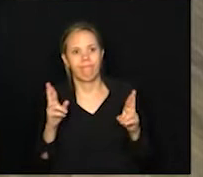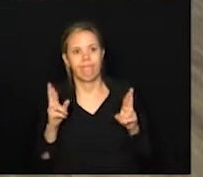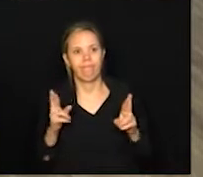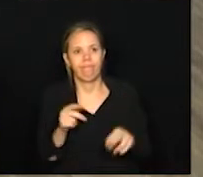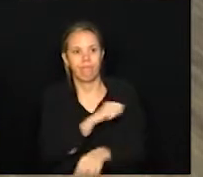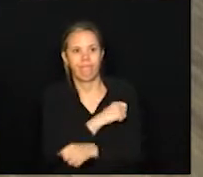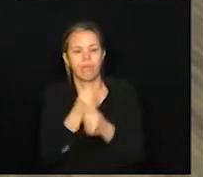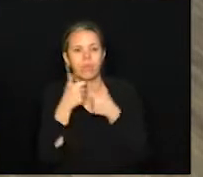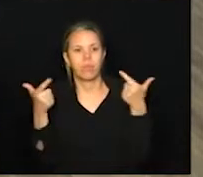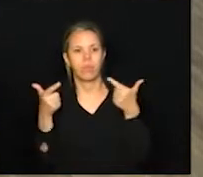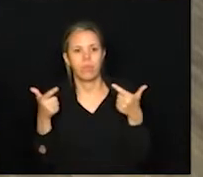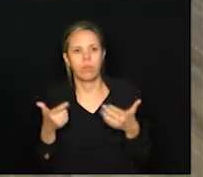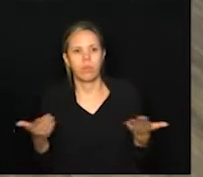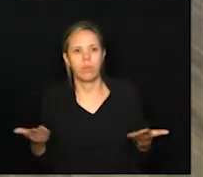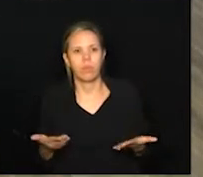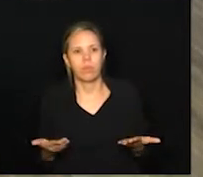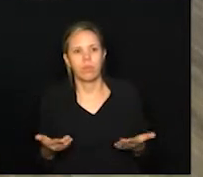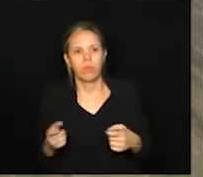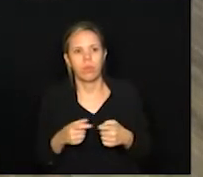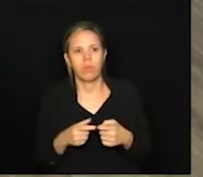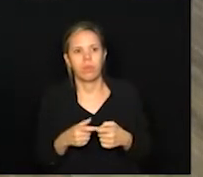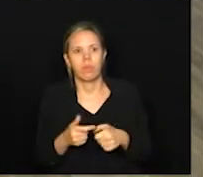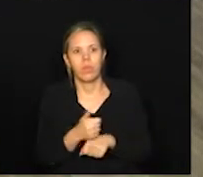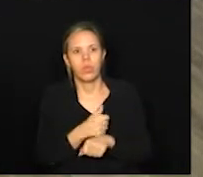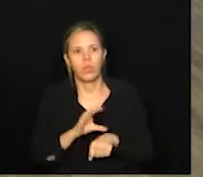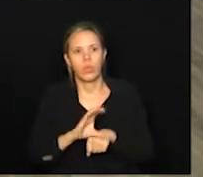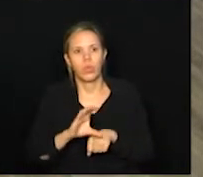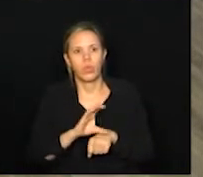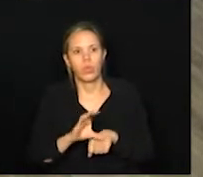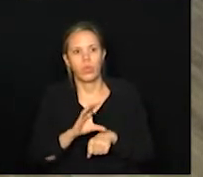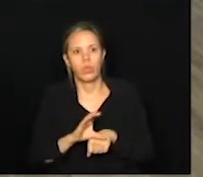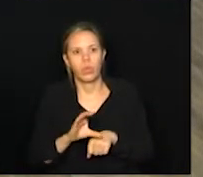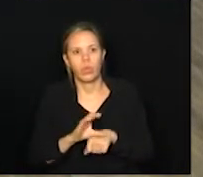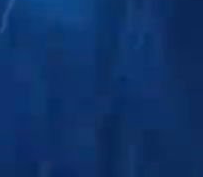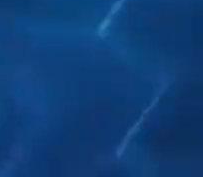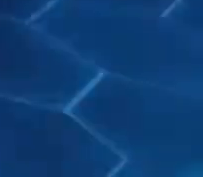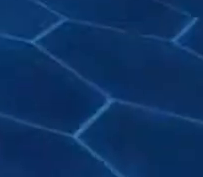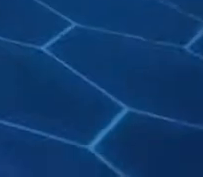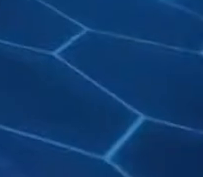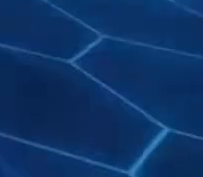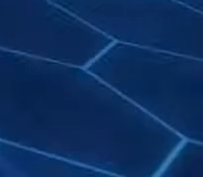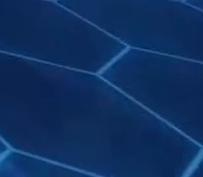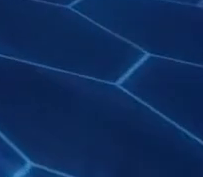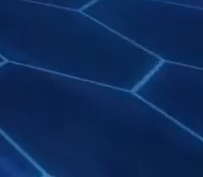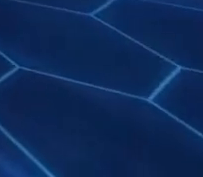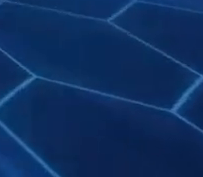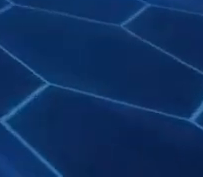boa sorte, ainda mais medicina, né, que é um curso bastante concorrido.